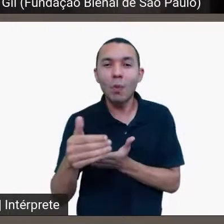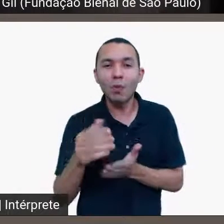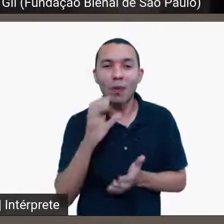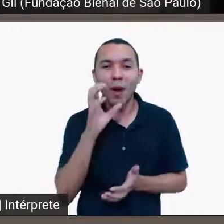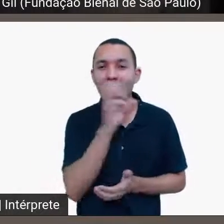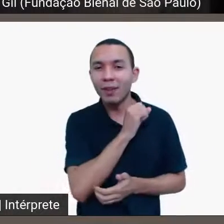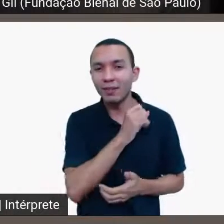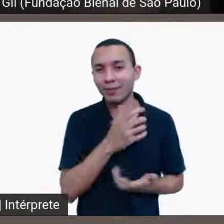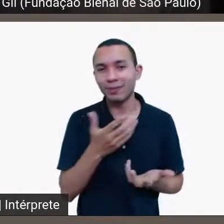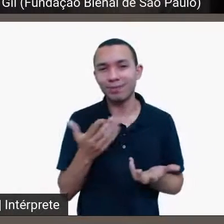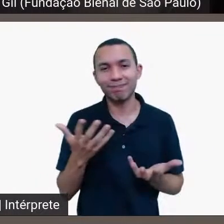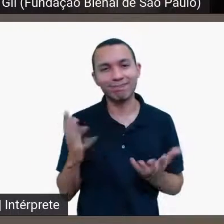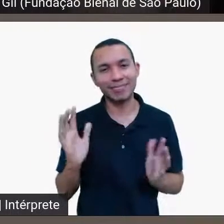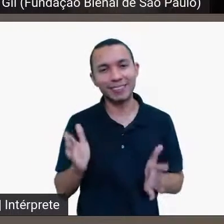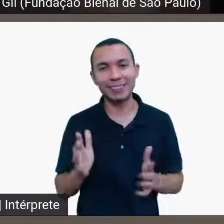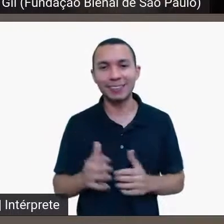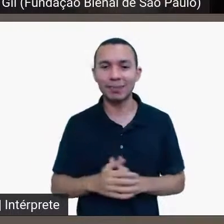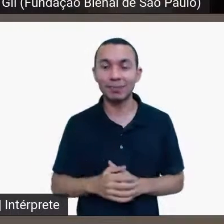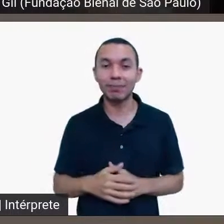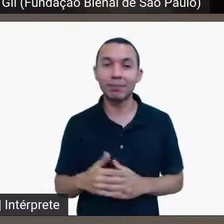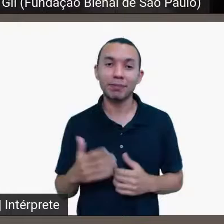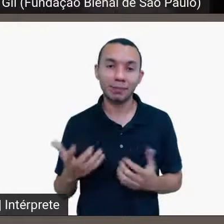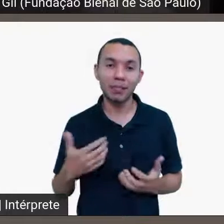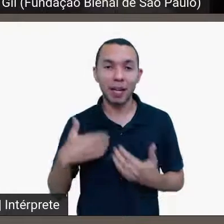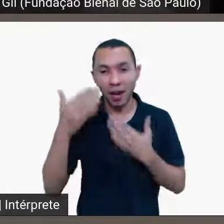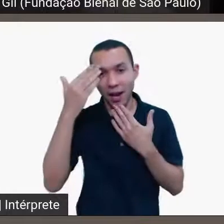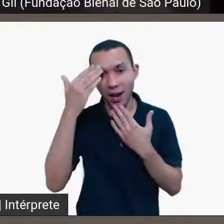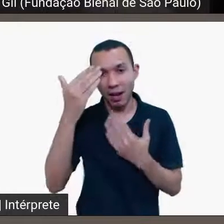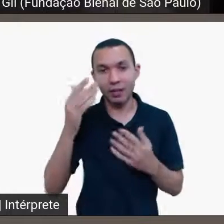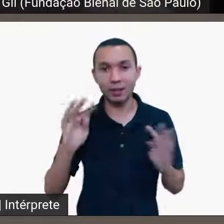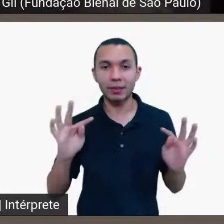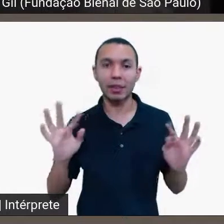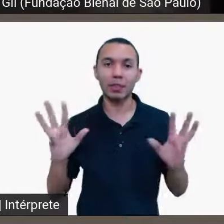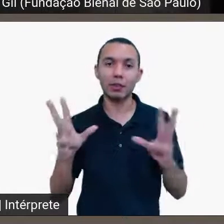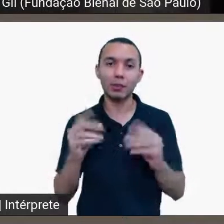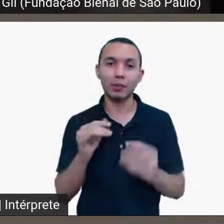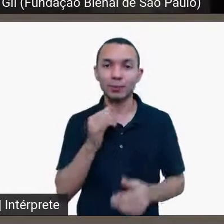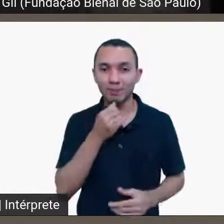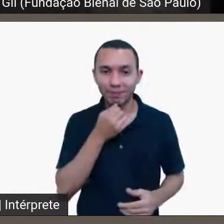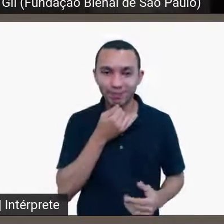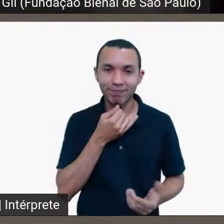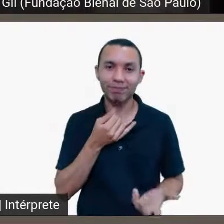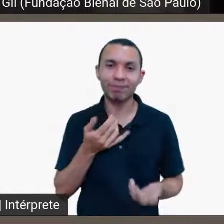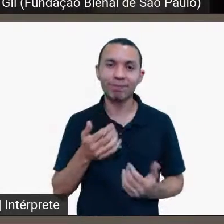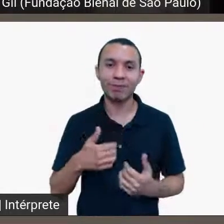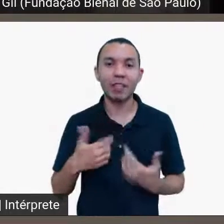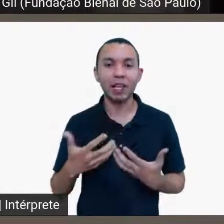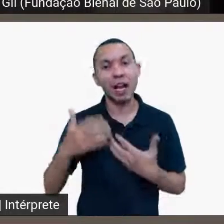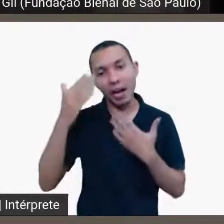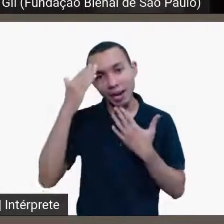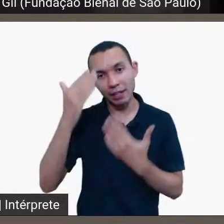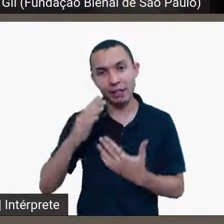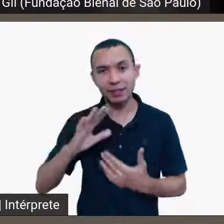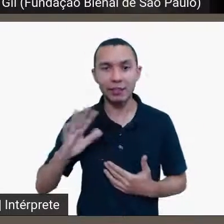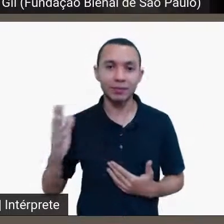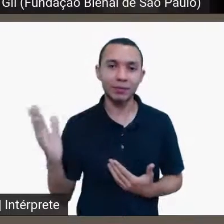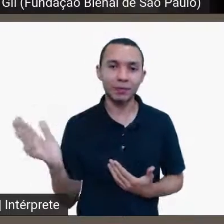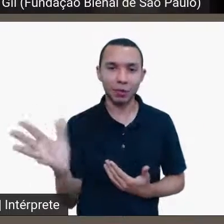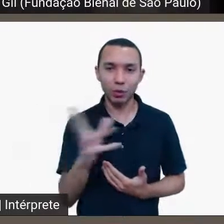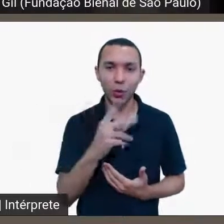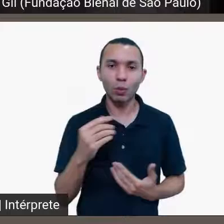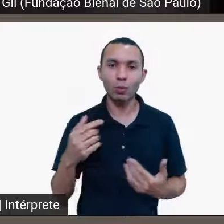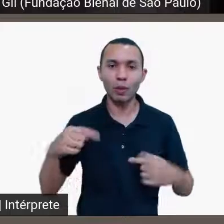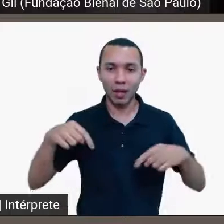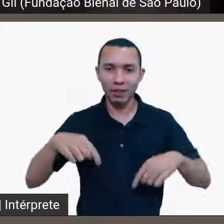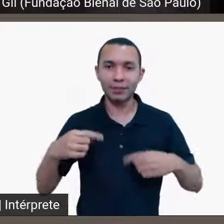Eu, infelizmente, queria agradecer aqui todo mundo, infelizmente, queria agradecer vocês pela conversa,